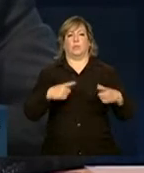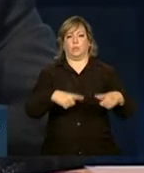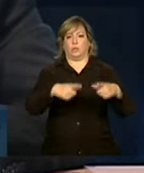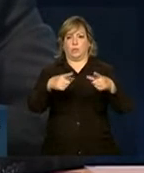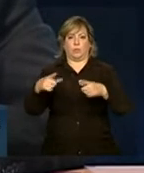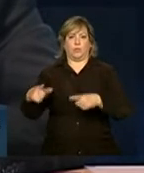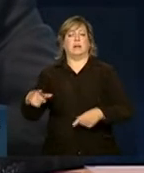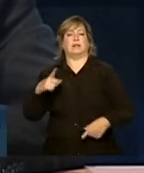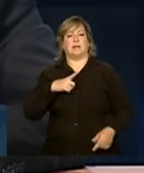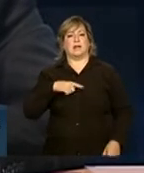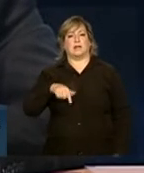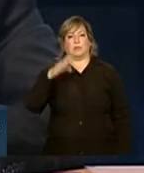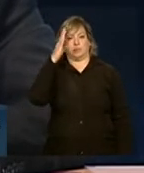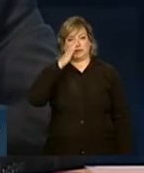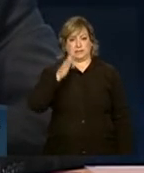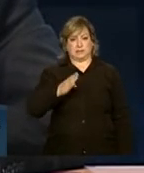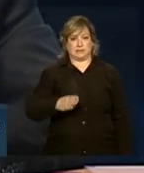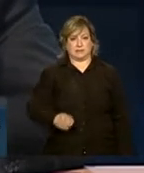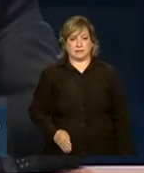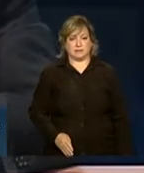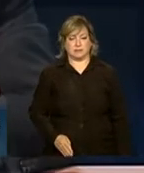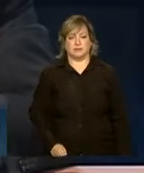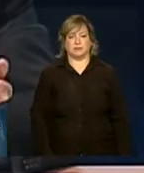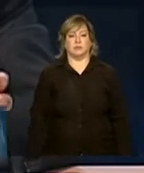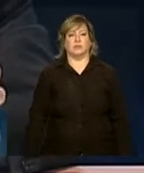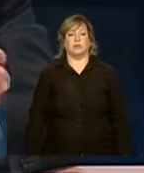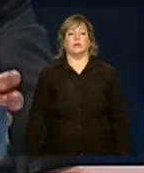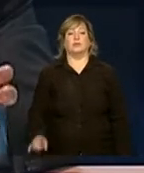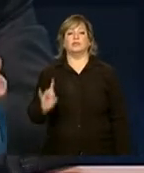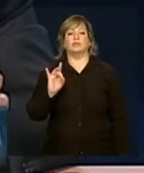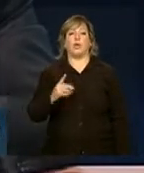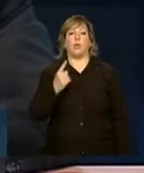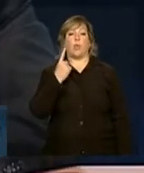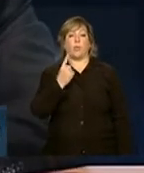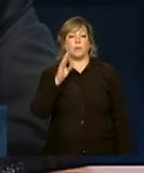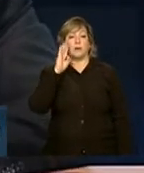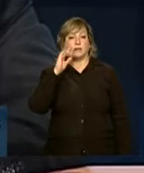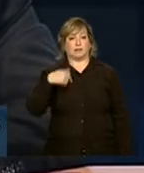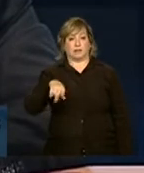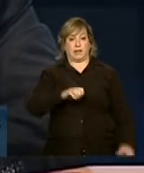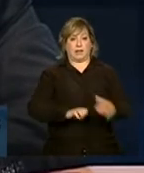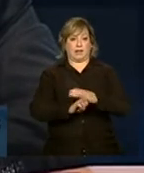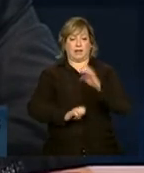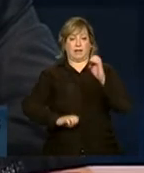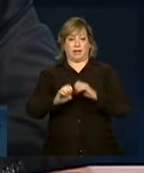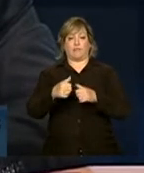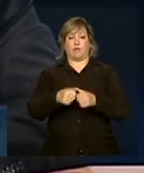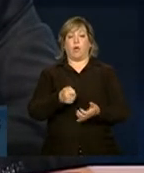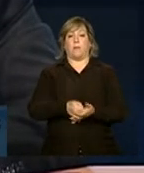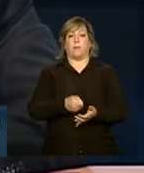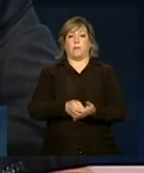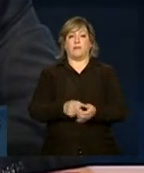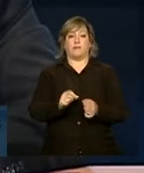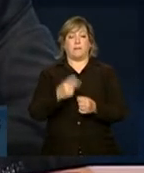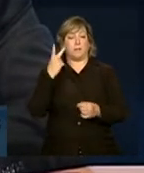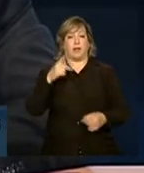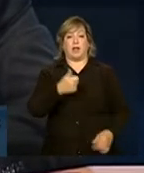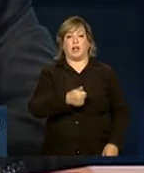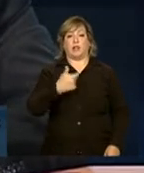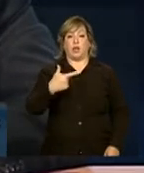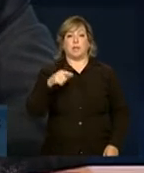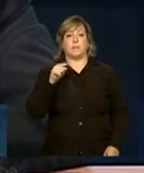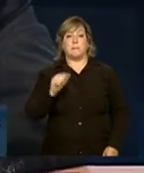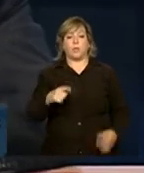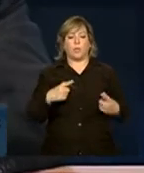que tem no Brasil é só uma das divisões uma das empresas ficou com obrigação de fazer para 12.000